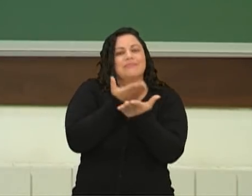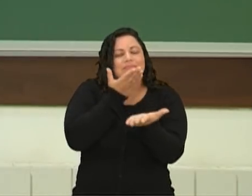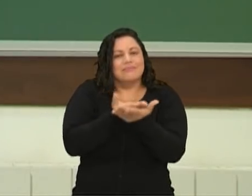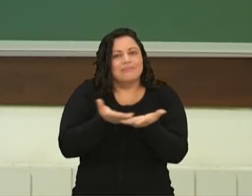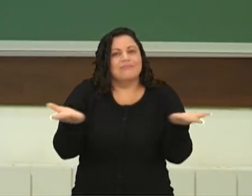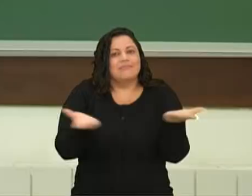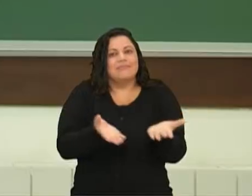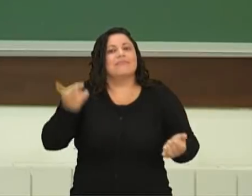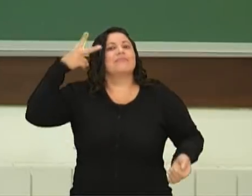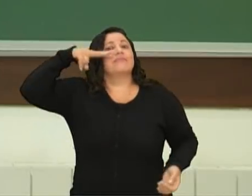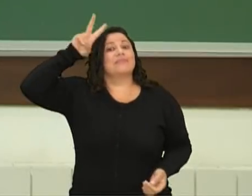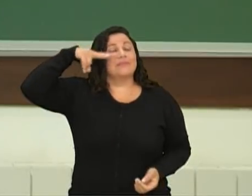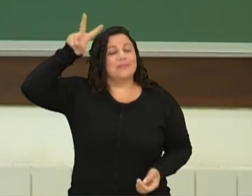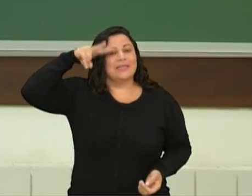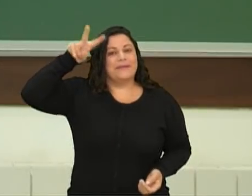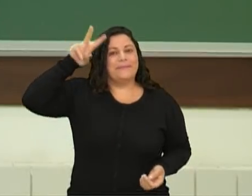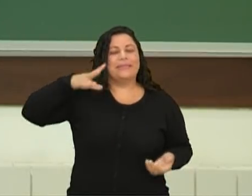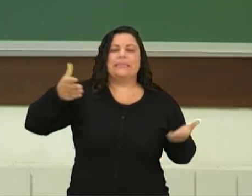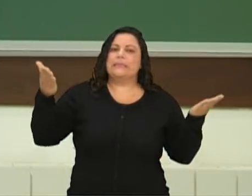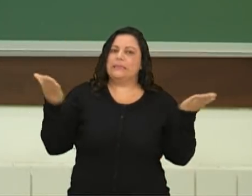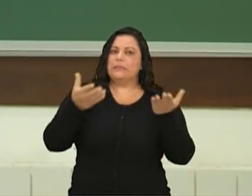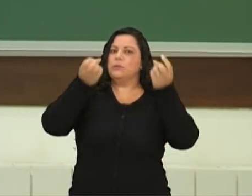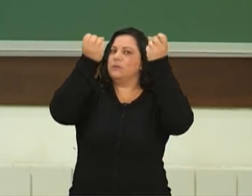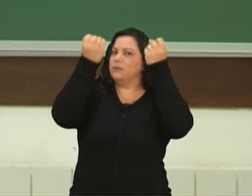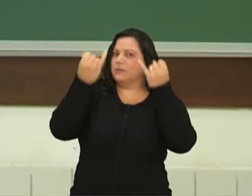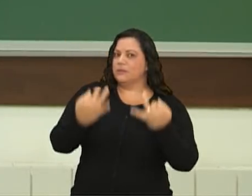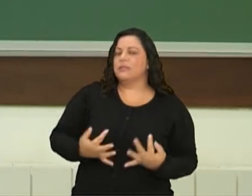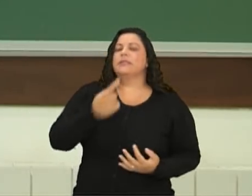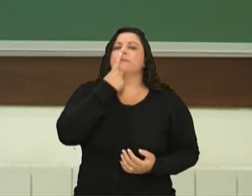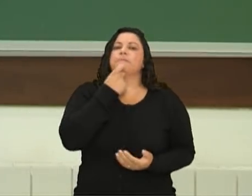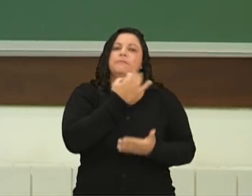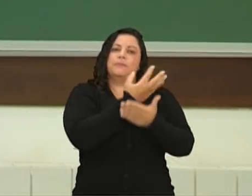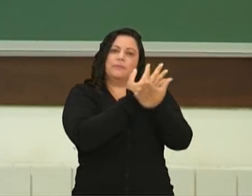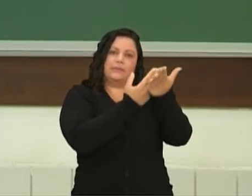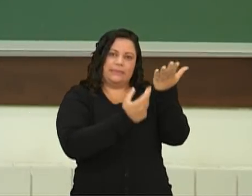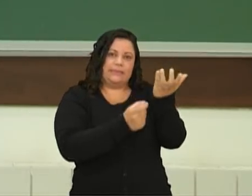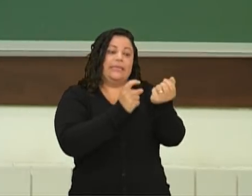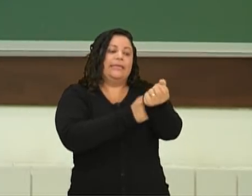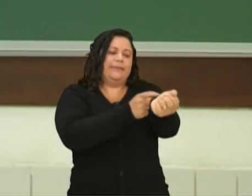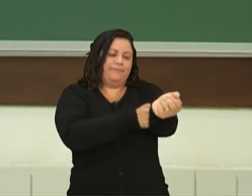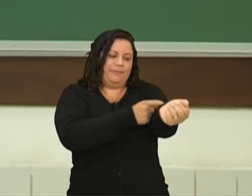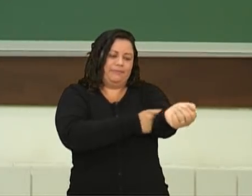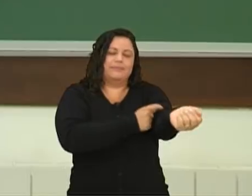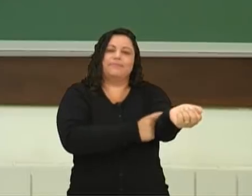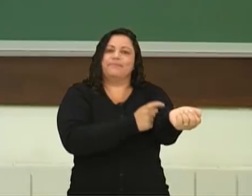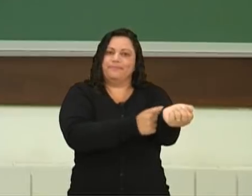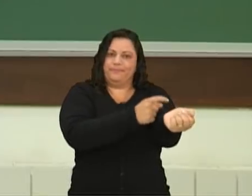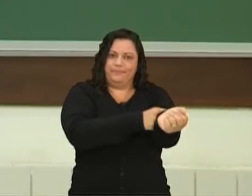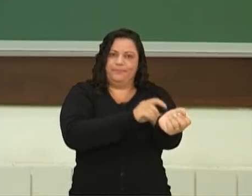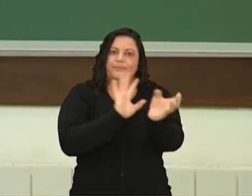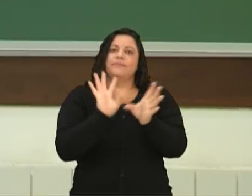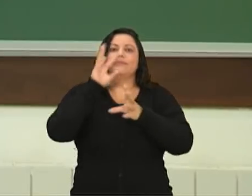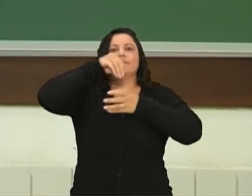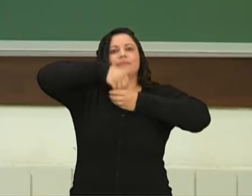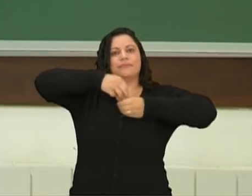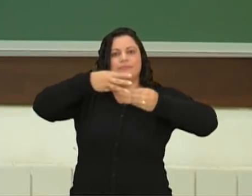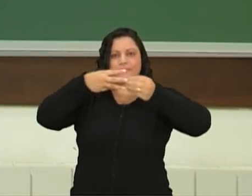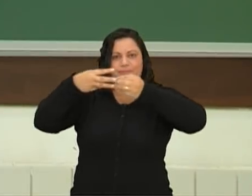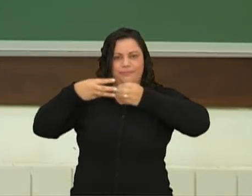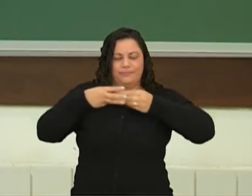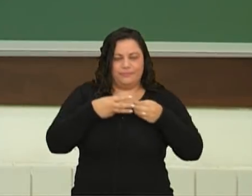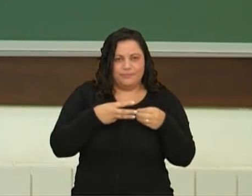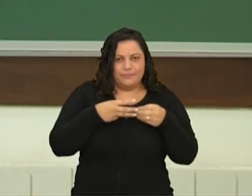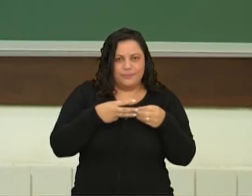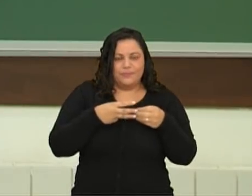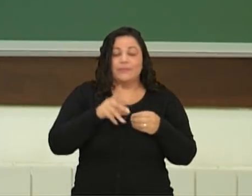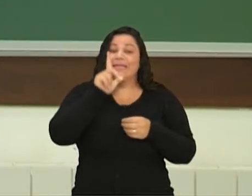Lembrando aqui, nessa aula, então, a gente trabalhou sobre o sangue. Vimos que o sangue é um tecido, porque ele é formado por células, né? A parte